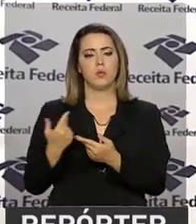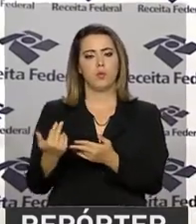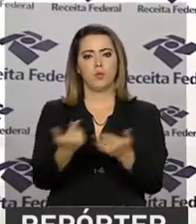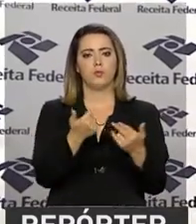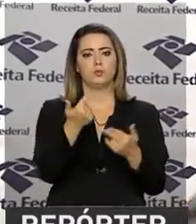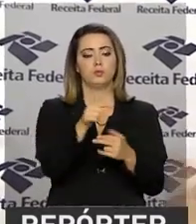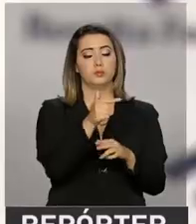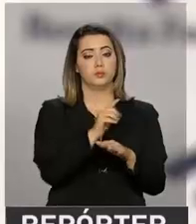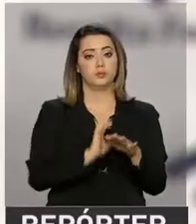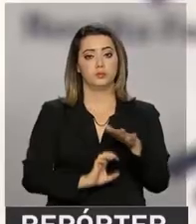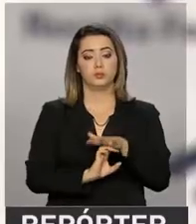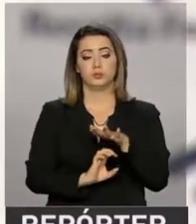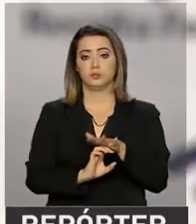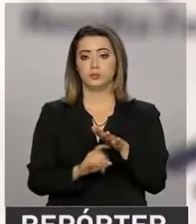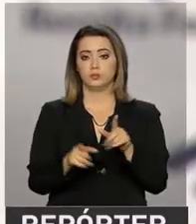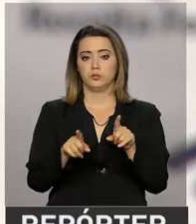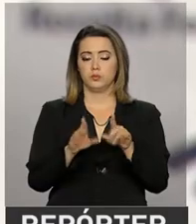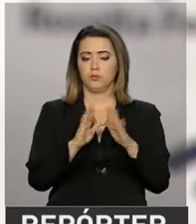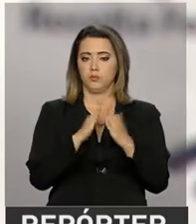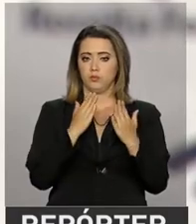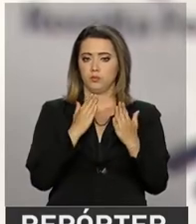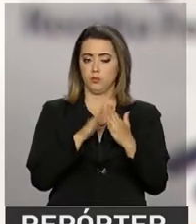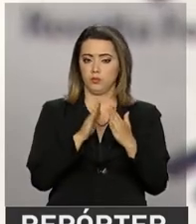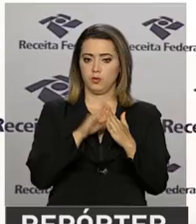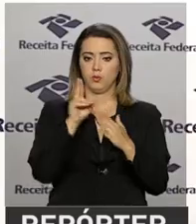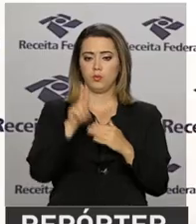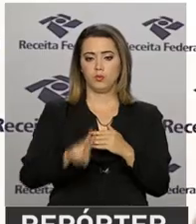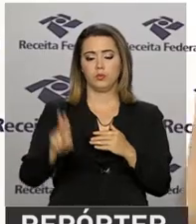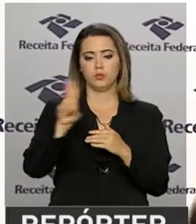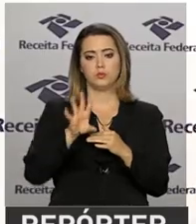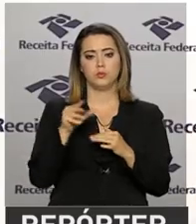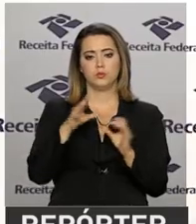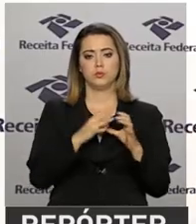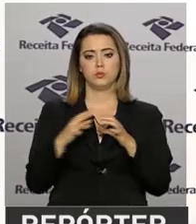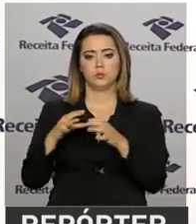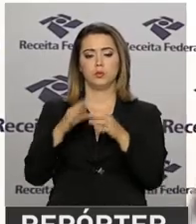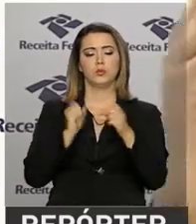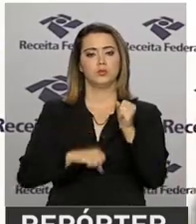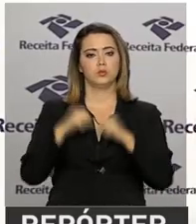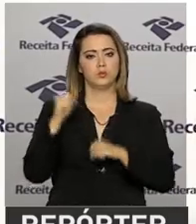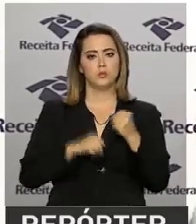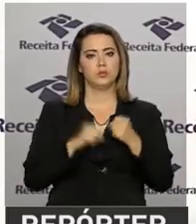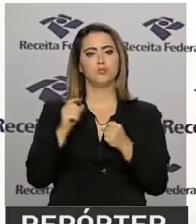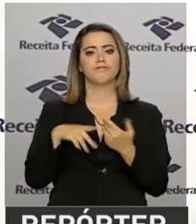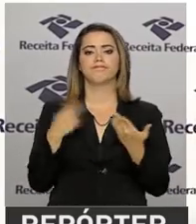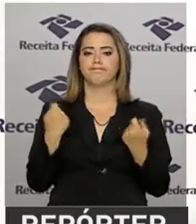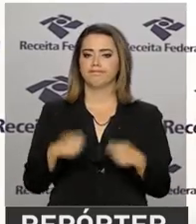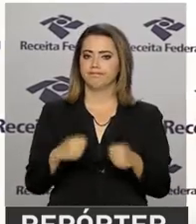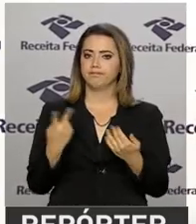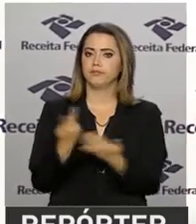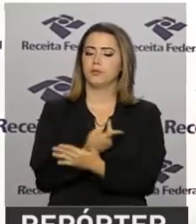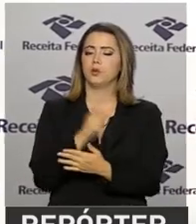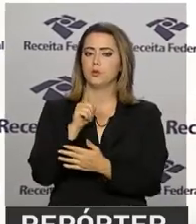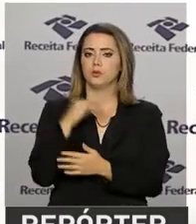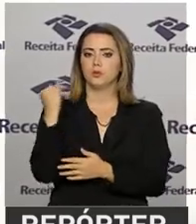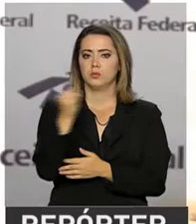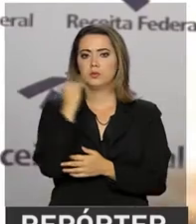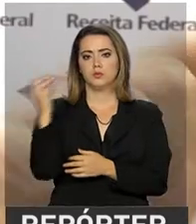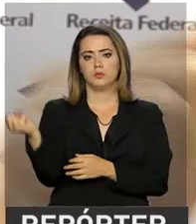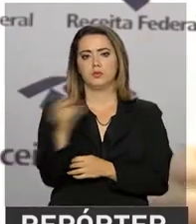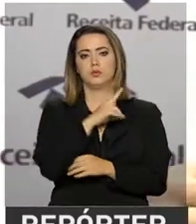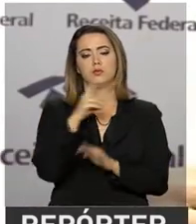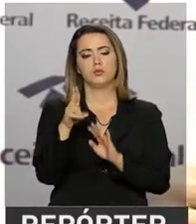empregadores domésticos o uso do e social por todo o setor produtivo é algo irreversível e fundamental para a modernização